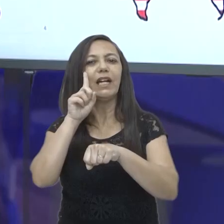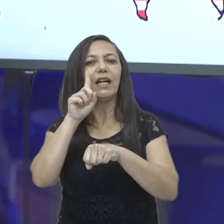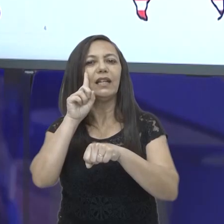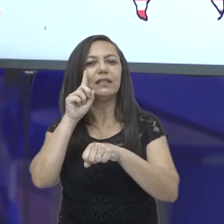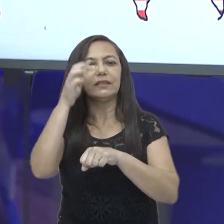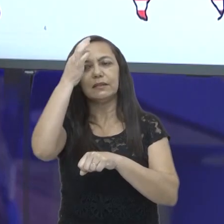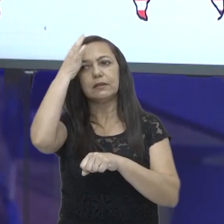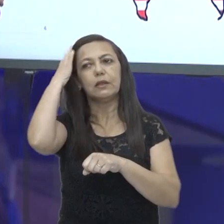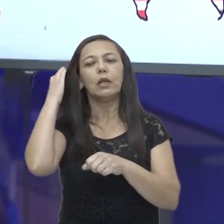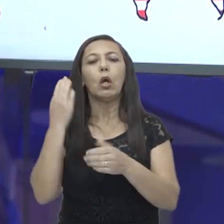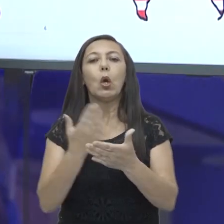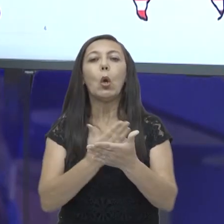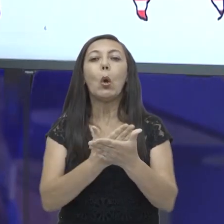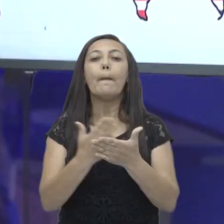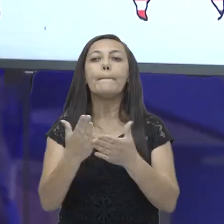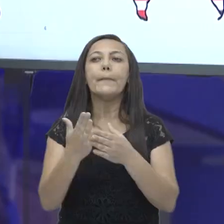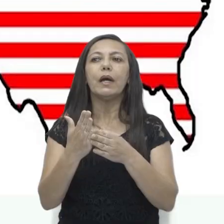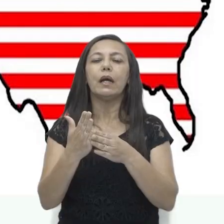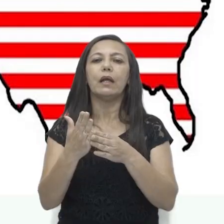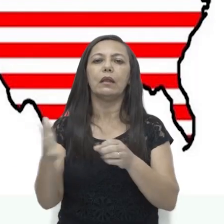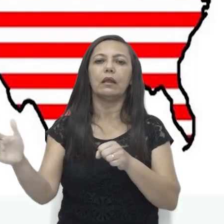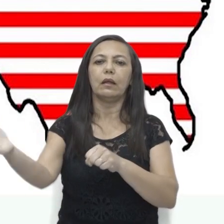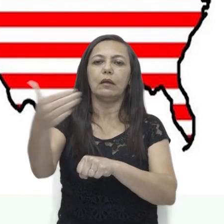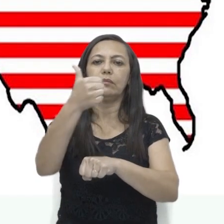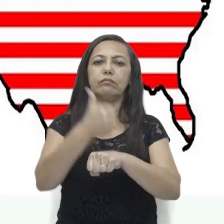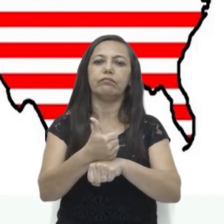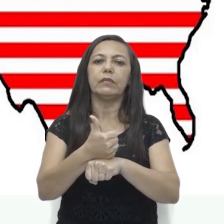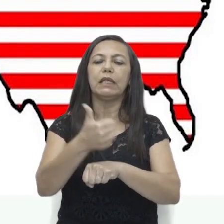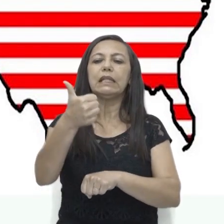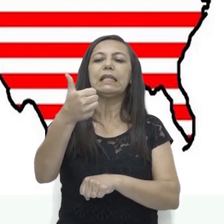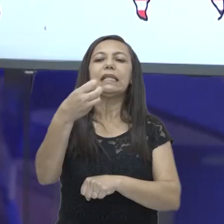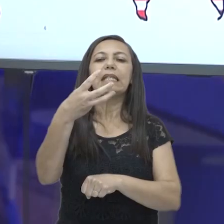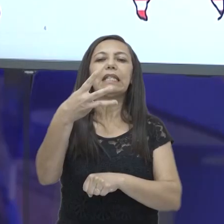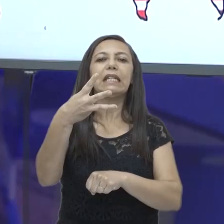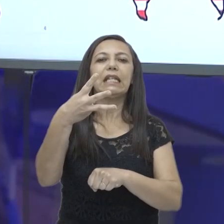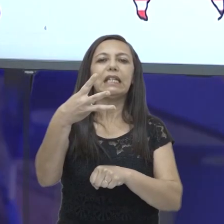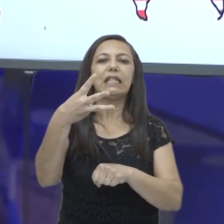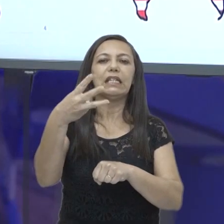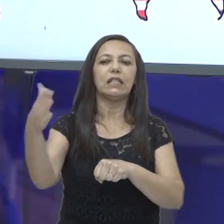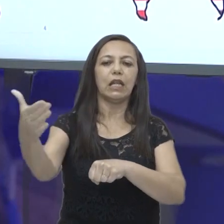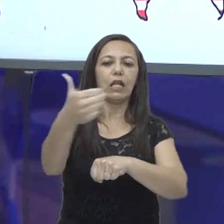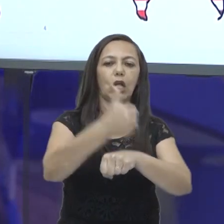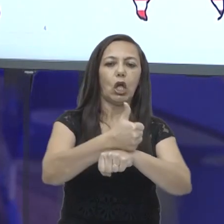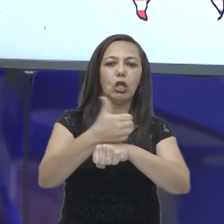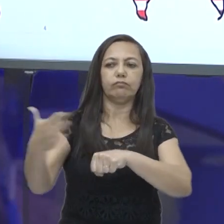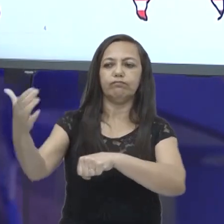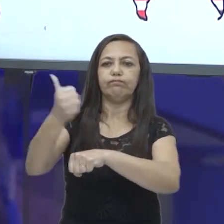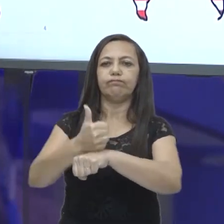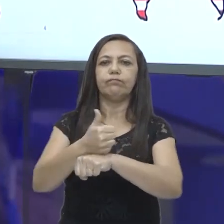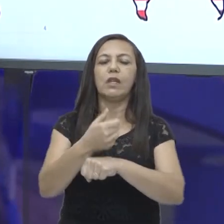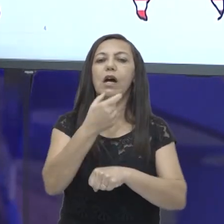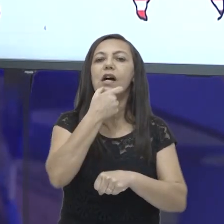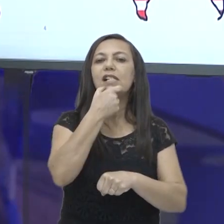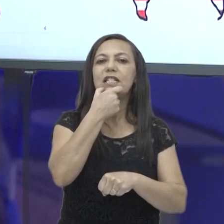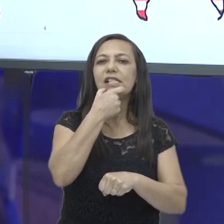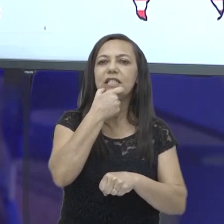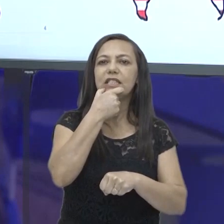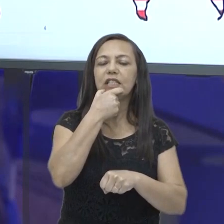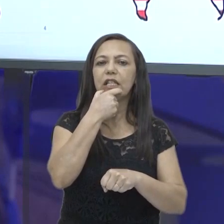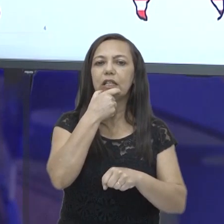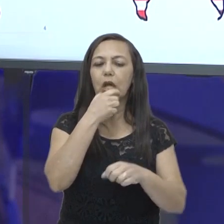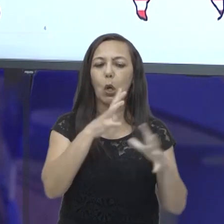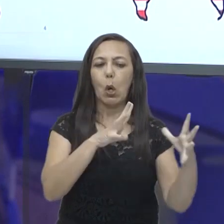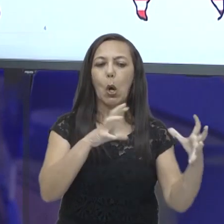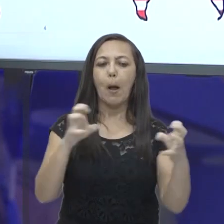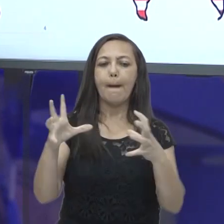começa sendo explorado e colonizado, conhecido como as 13 colônias. Os ingleses, em uma briga,